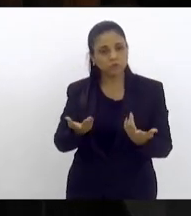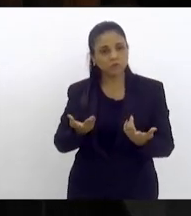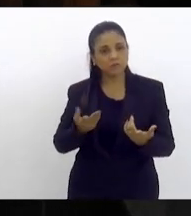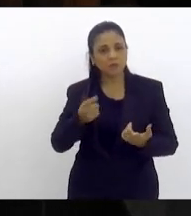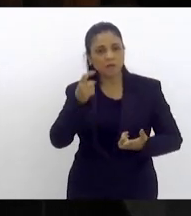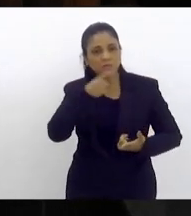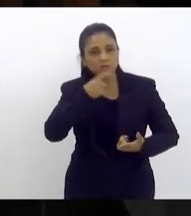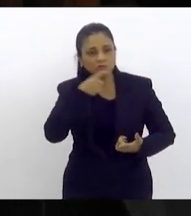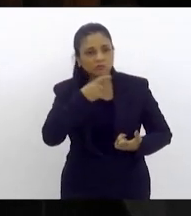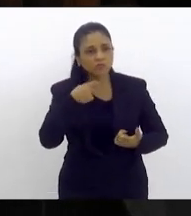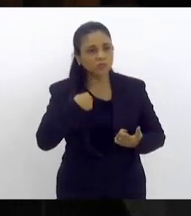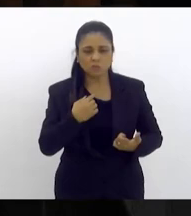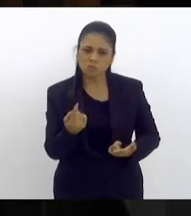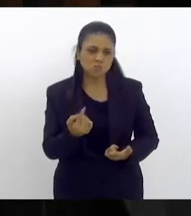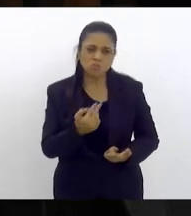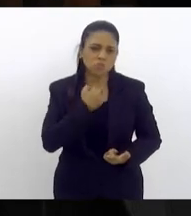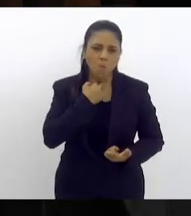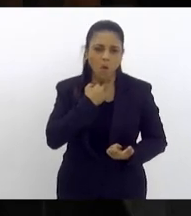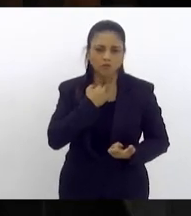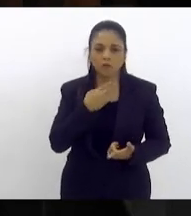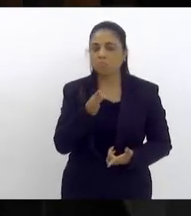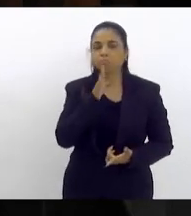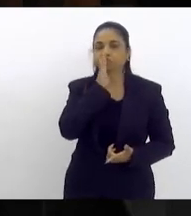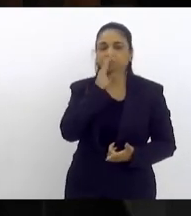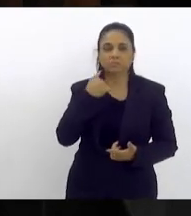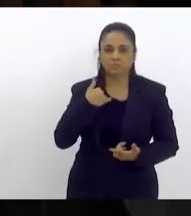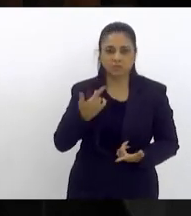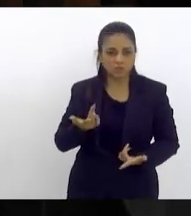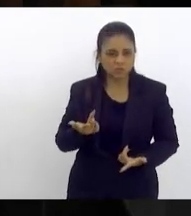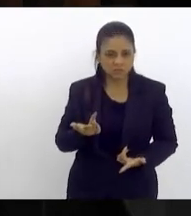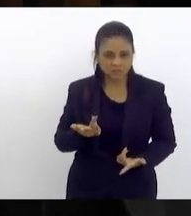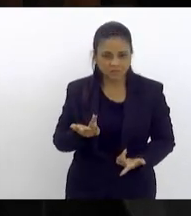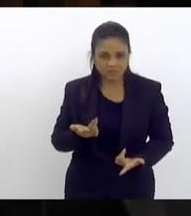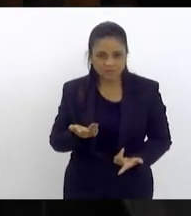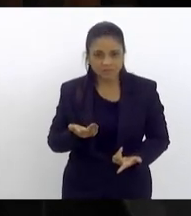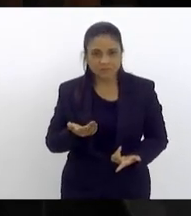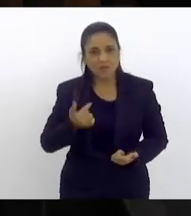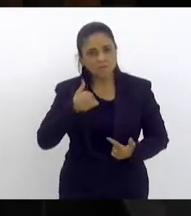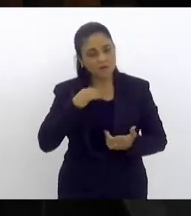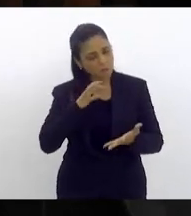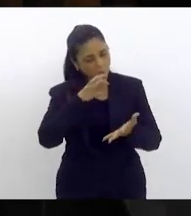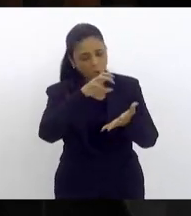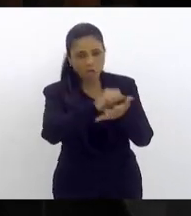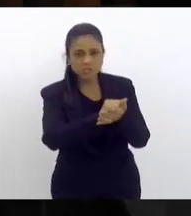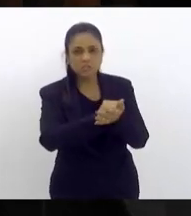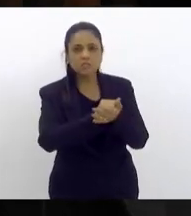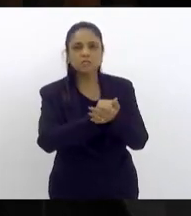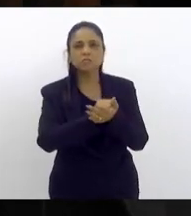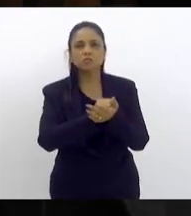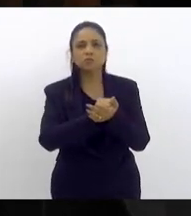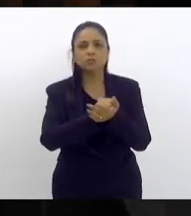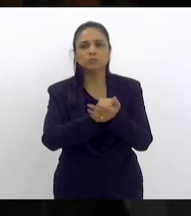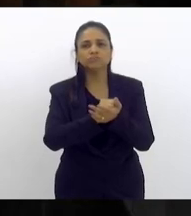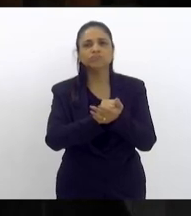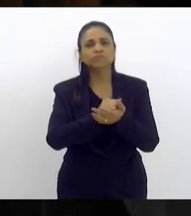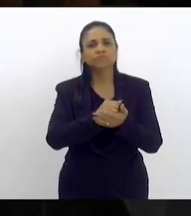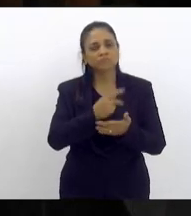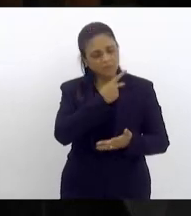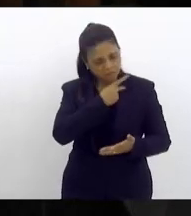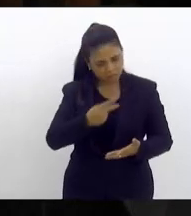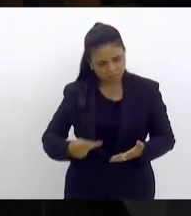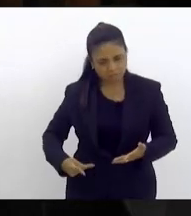mentiras que não podem passar em branco é claro que não então fica aqui o meu registro e solidarizando a fala de vossa excelência